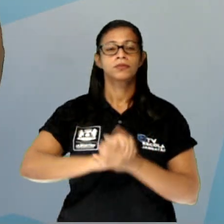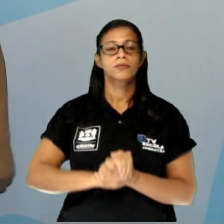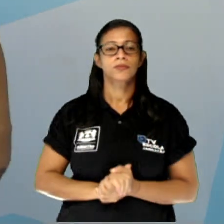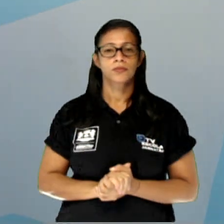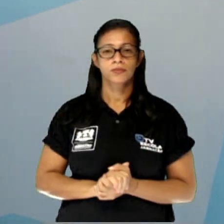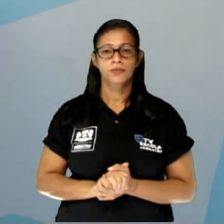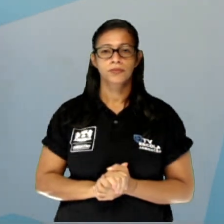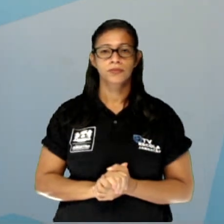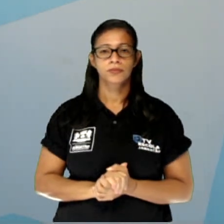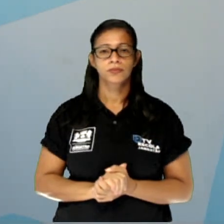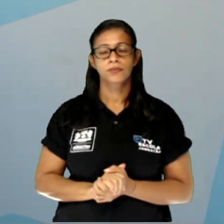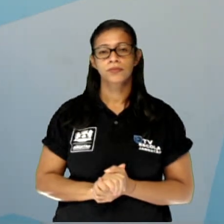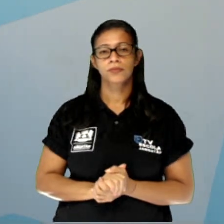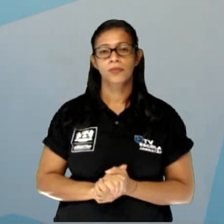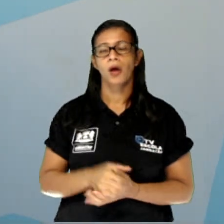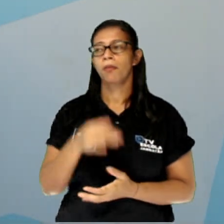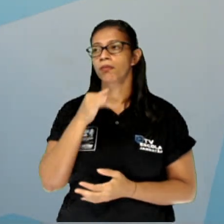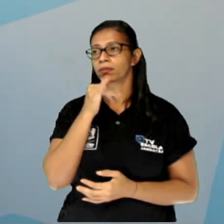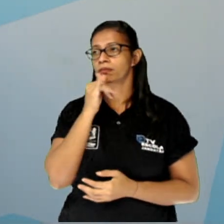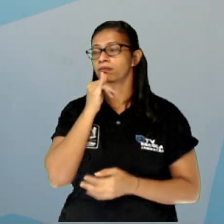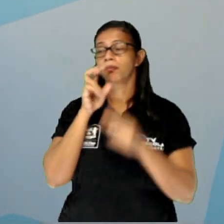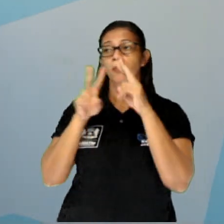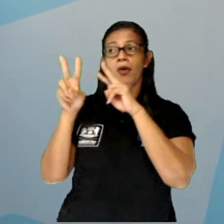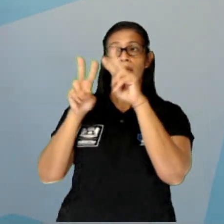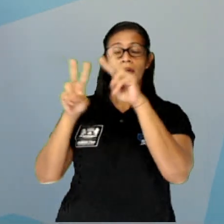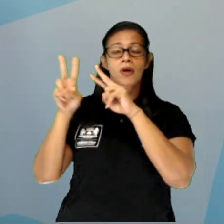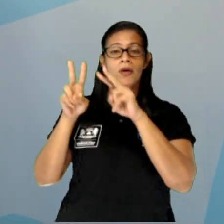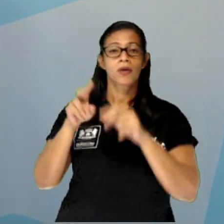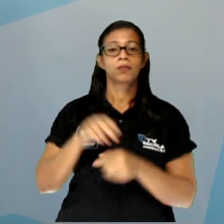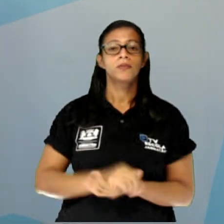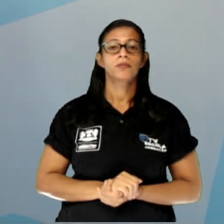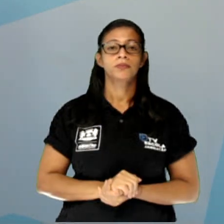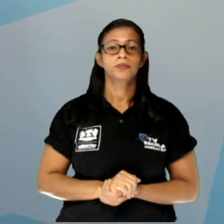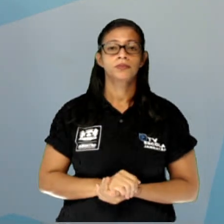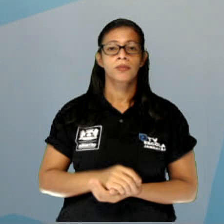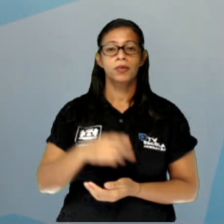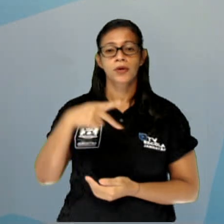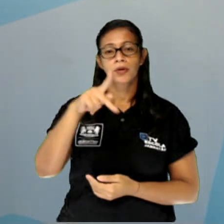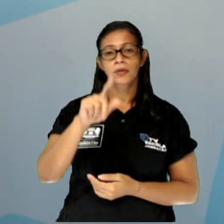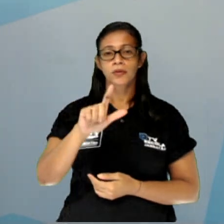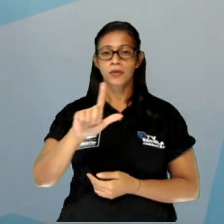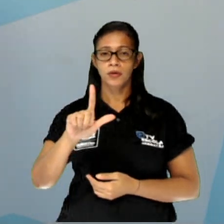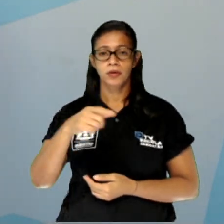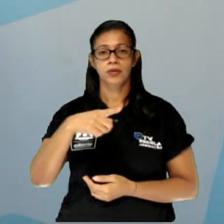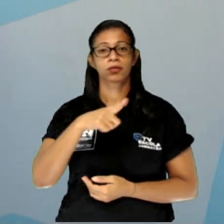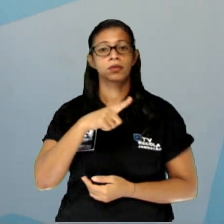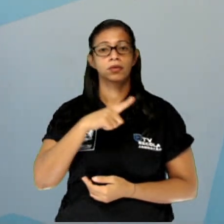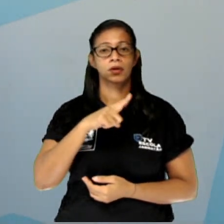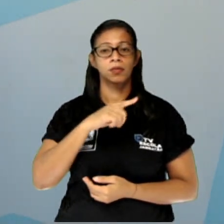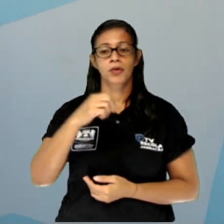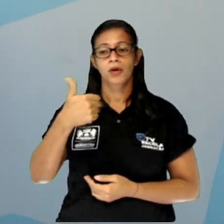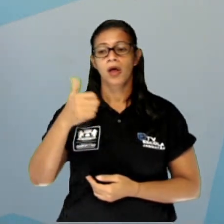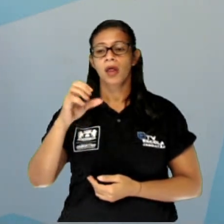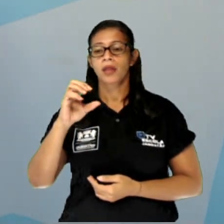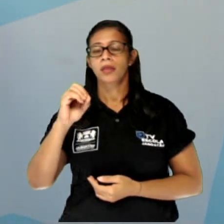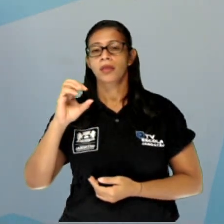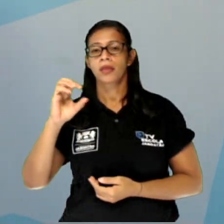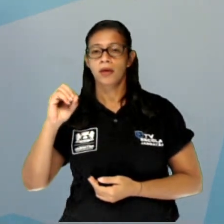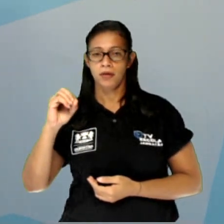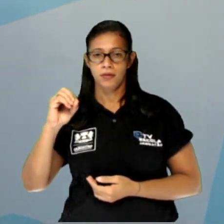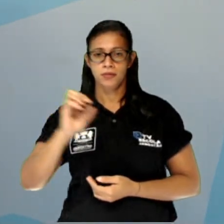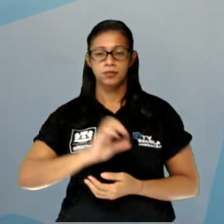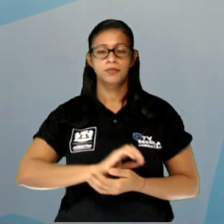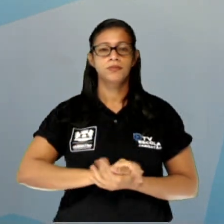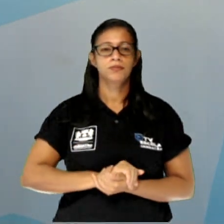Dá uma olhadinha. Em 1 quilolitro, nós temos 10 hectolitros. Em 1 hectolitro, nós temos 10